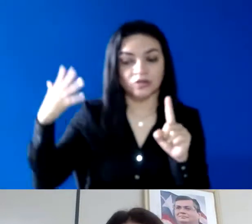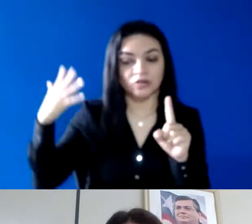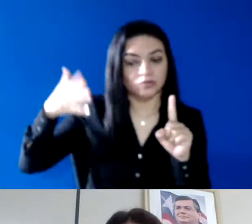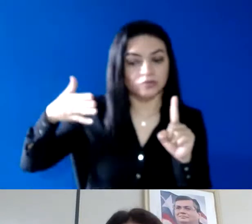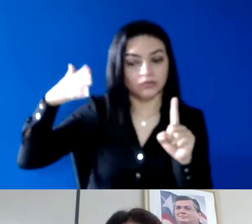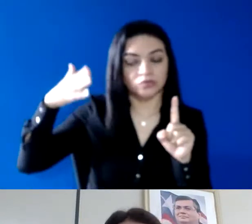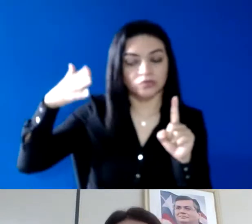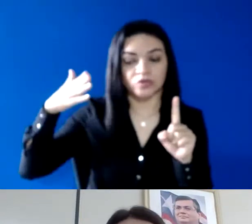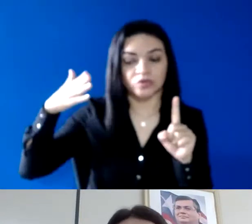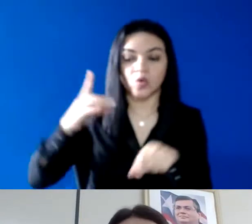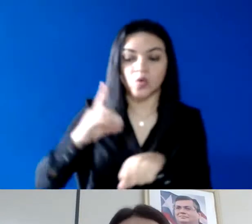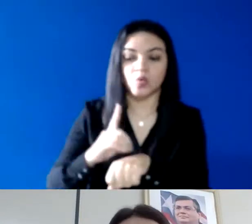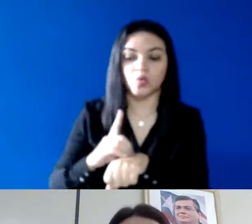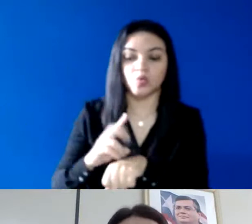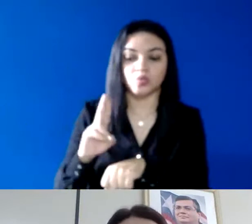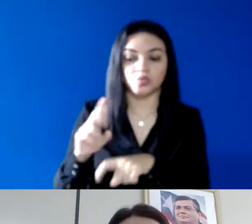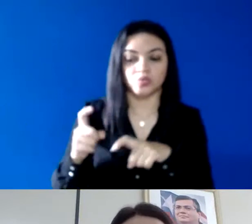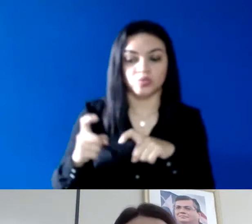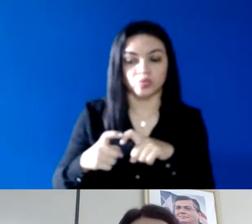Dr. Marcos Pacheco